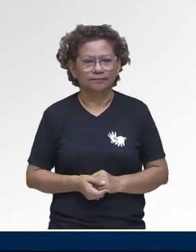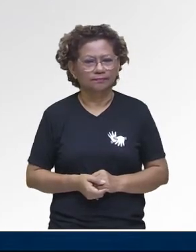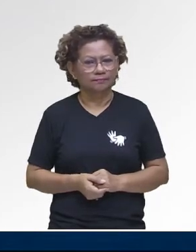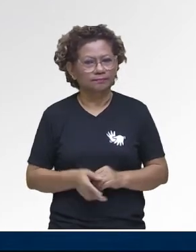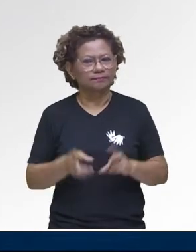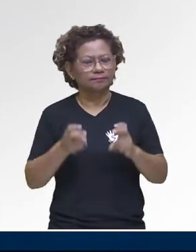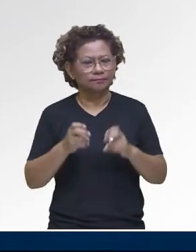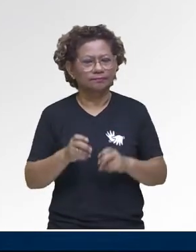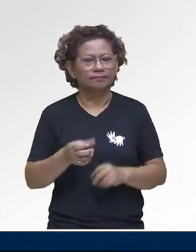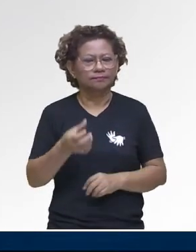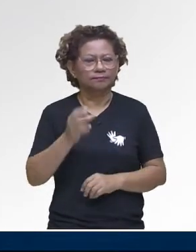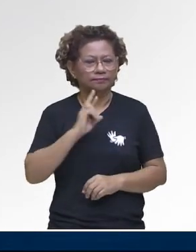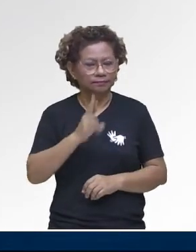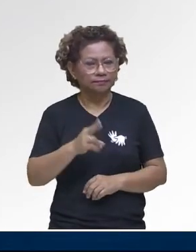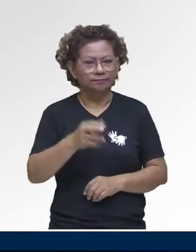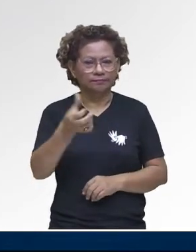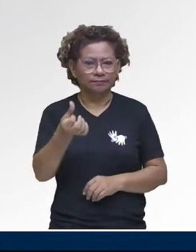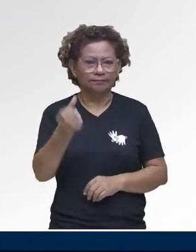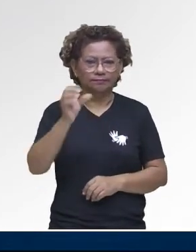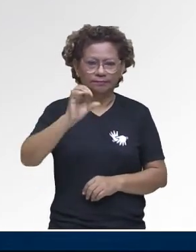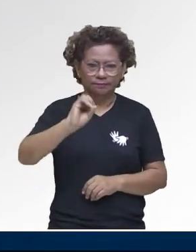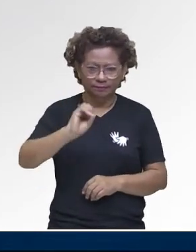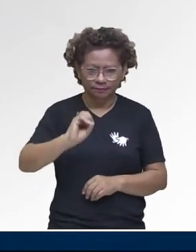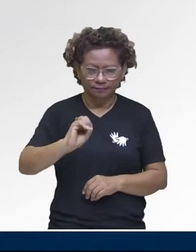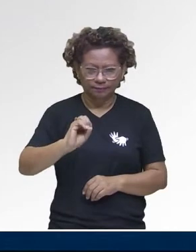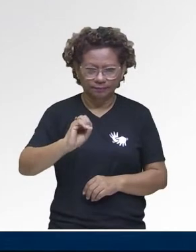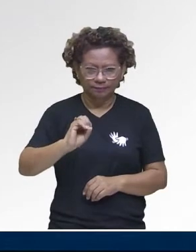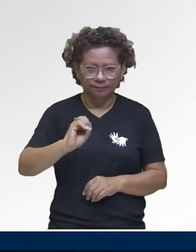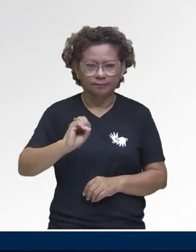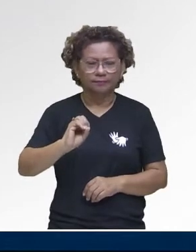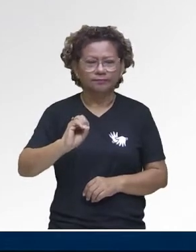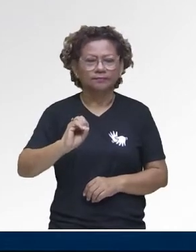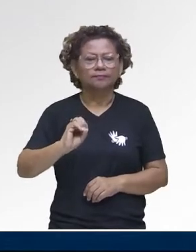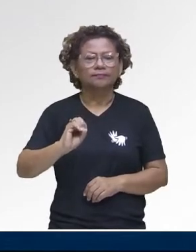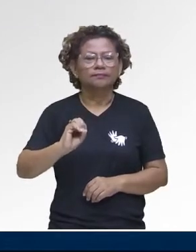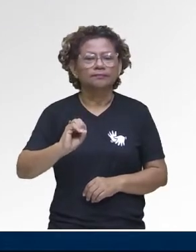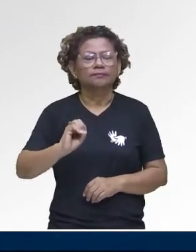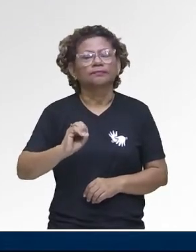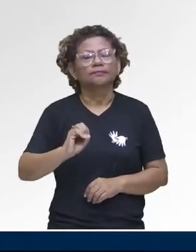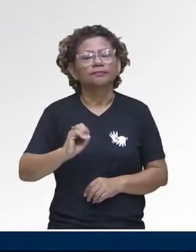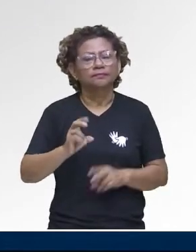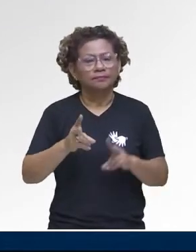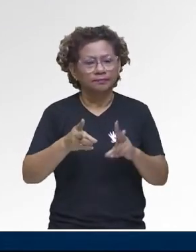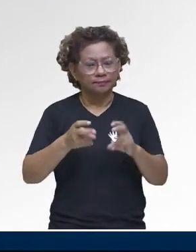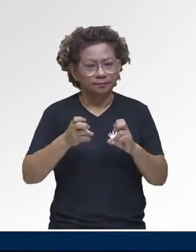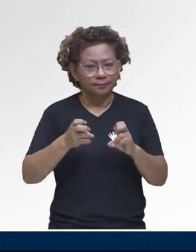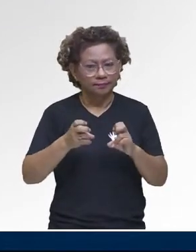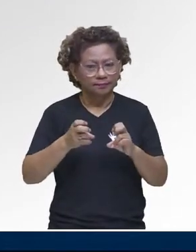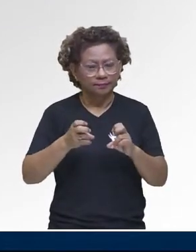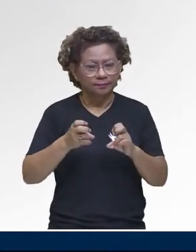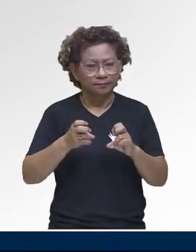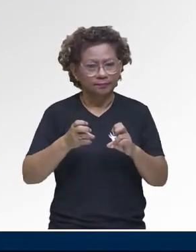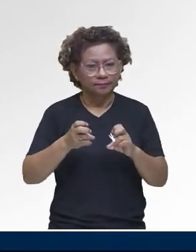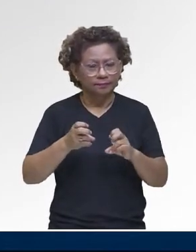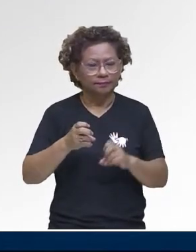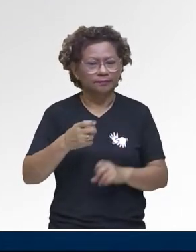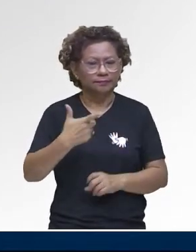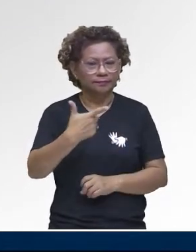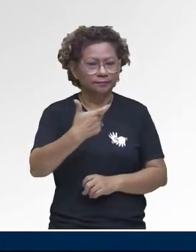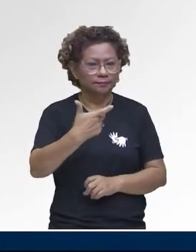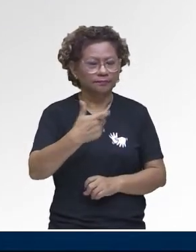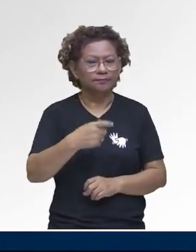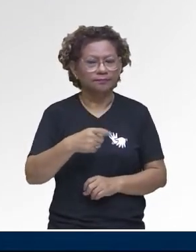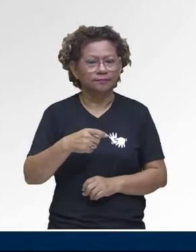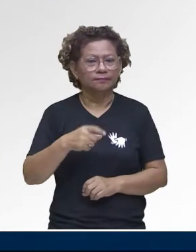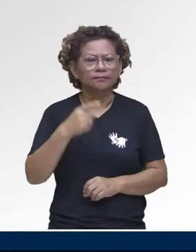vai 1. 8 mais 1 e mais 3, 8, 9, 10, 11, 12. Então,